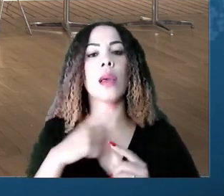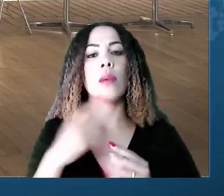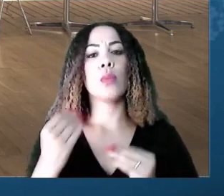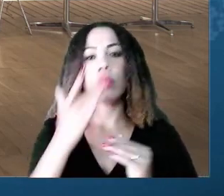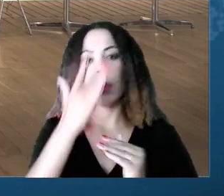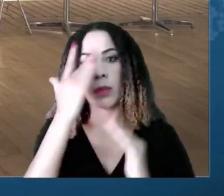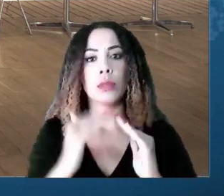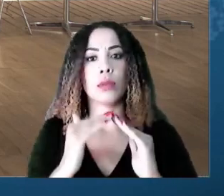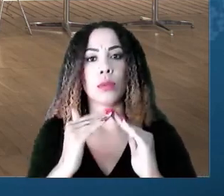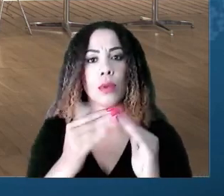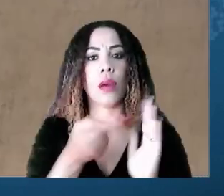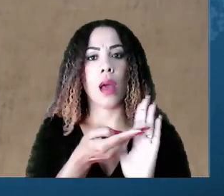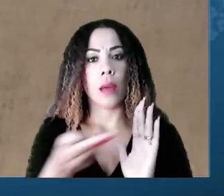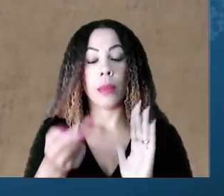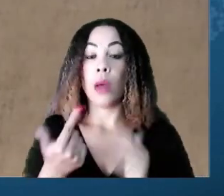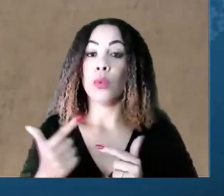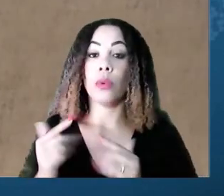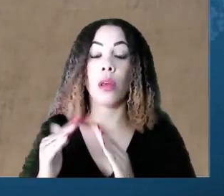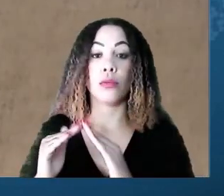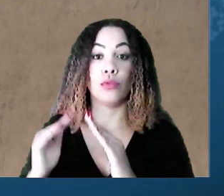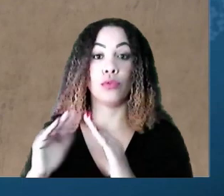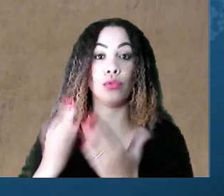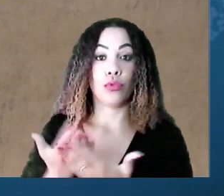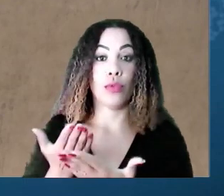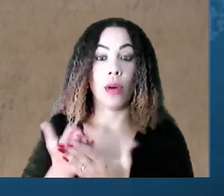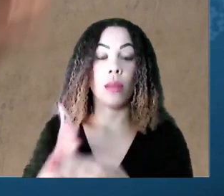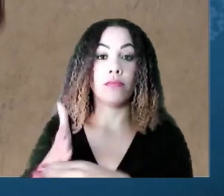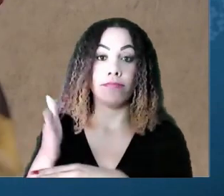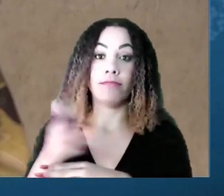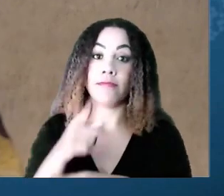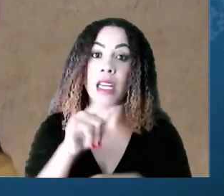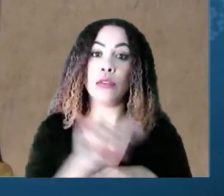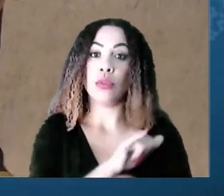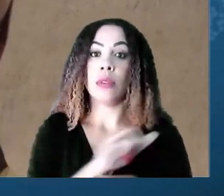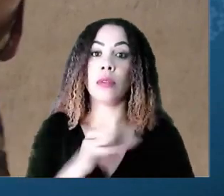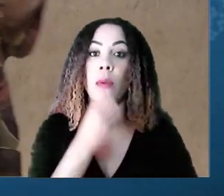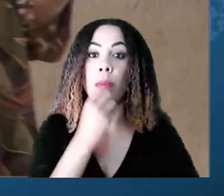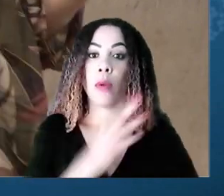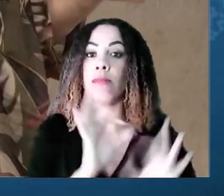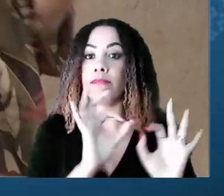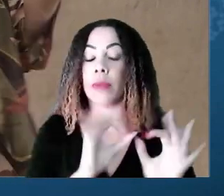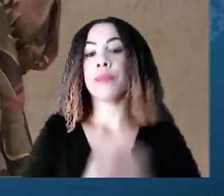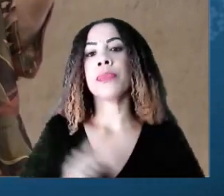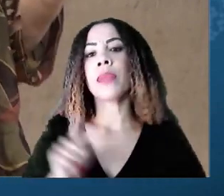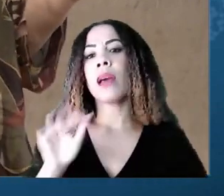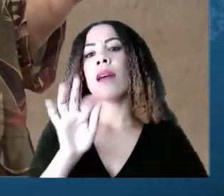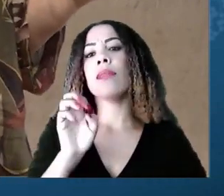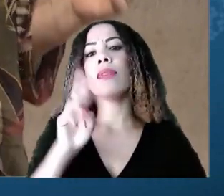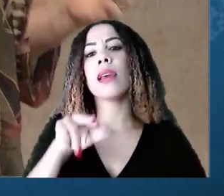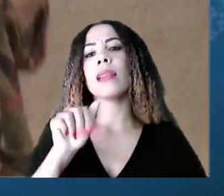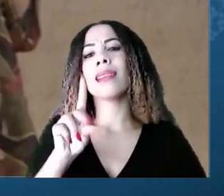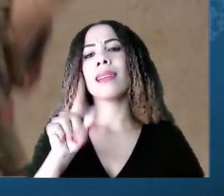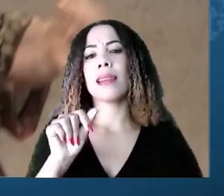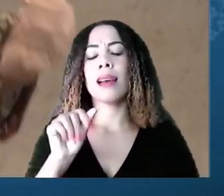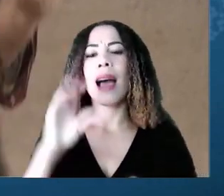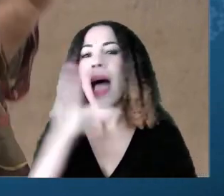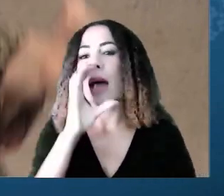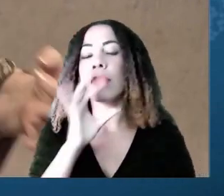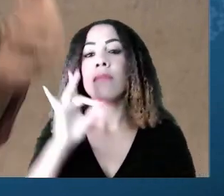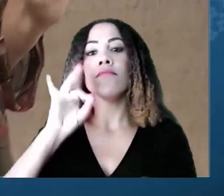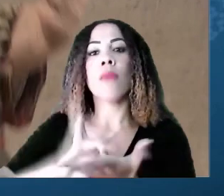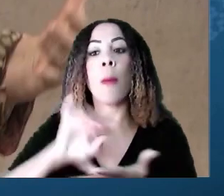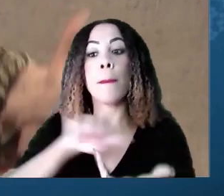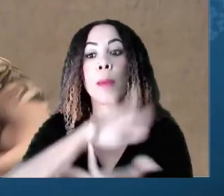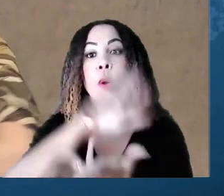da escola, sem dúvida será uma estratégia correta. Fernanda, rapidinho, mundo real, efetividade. Fernanda, quando é que nós